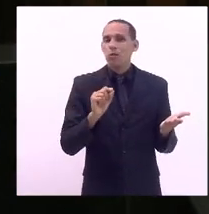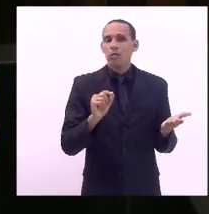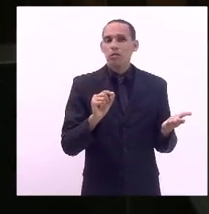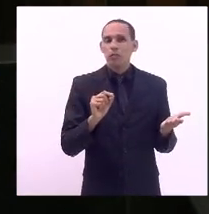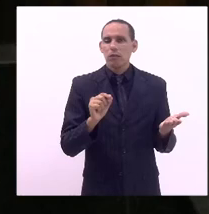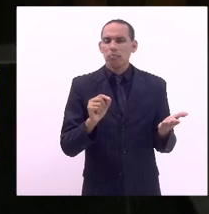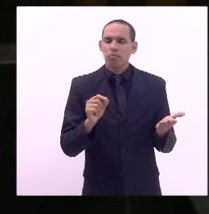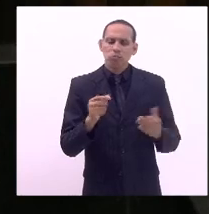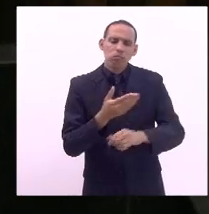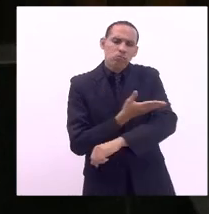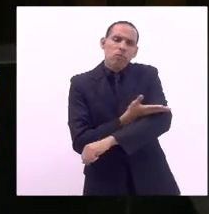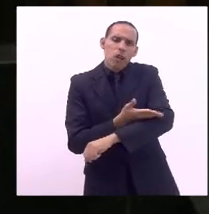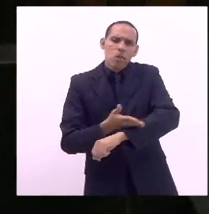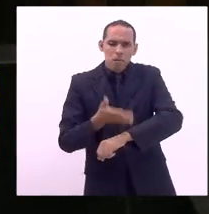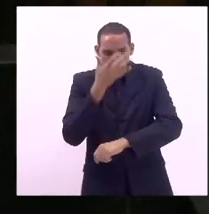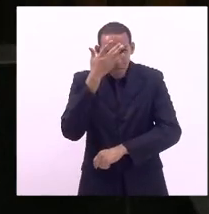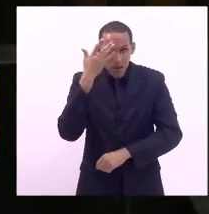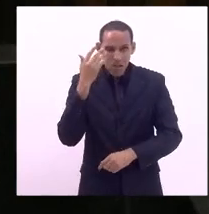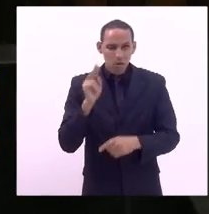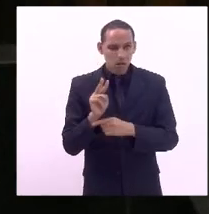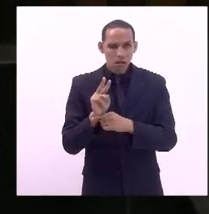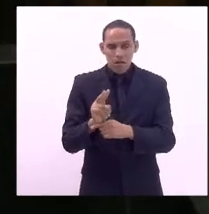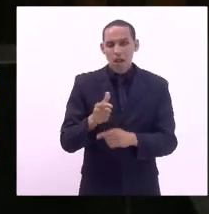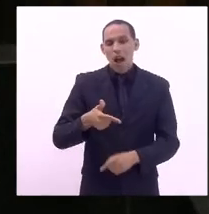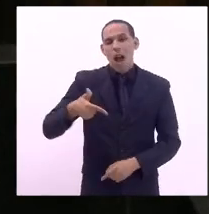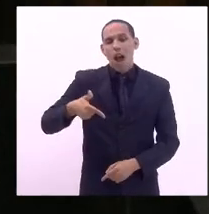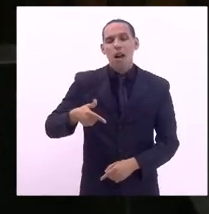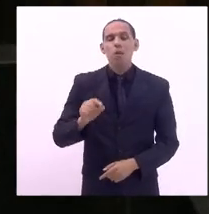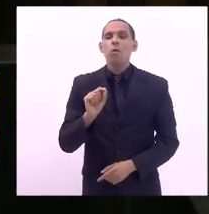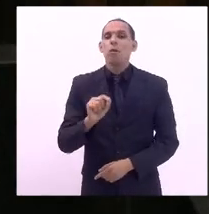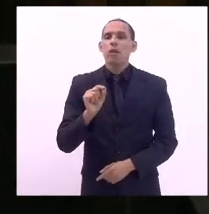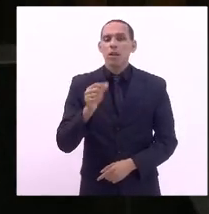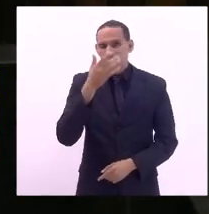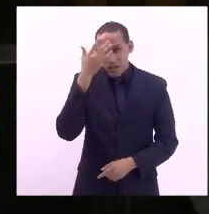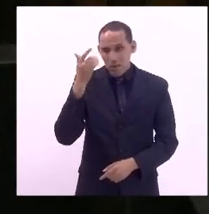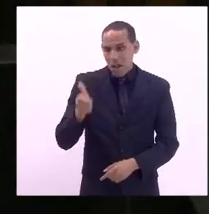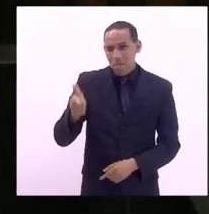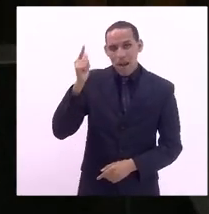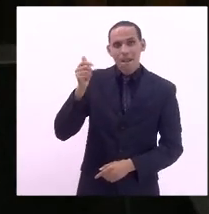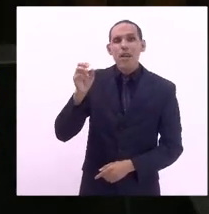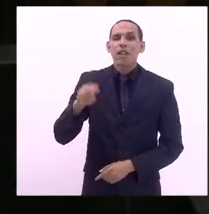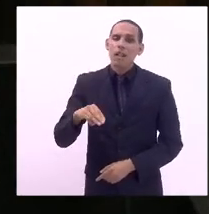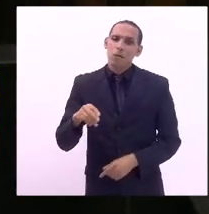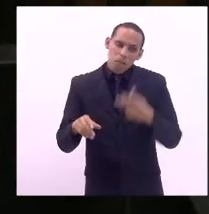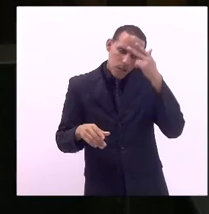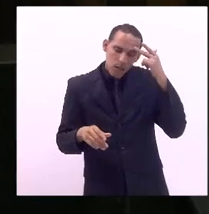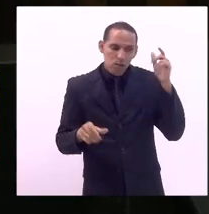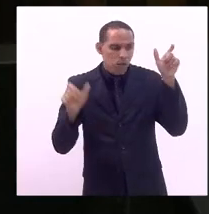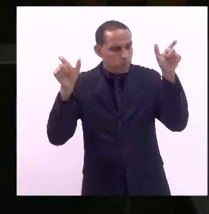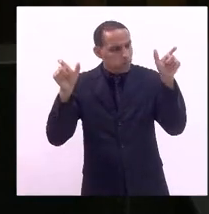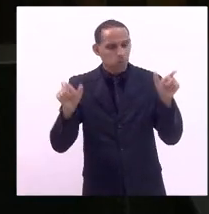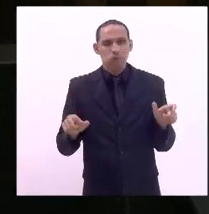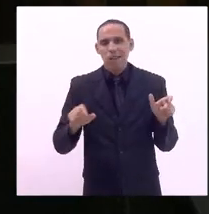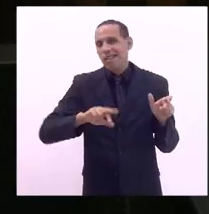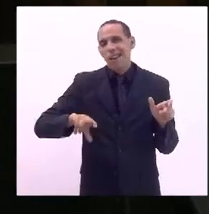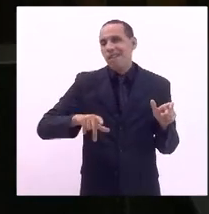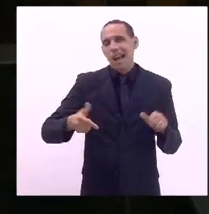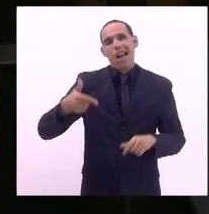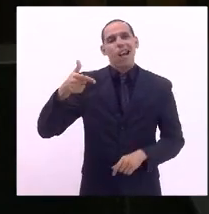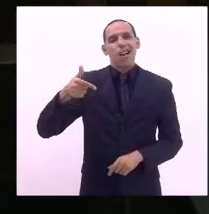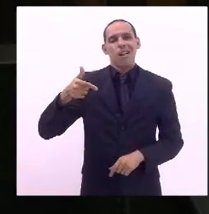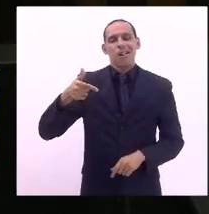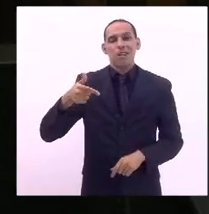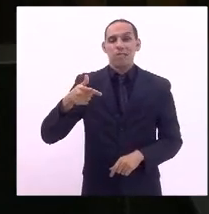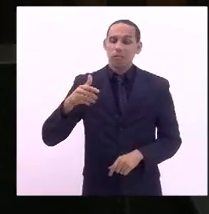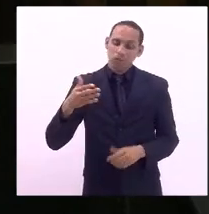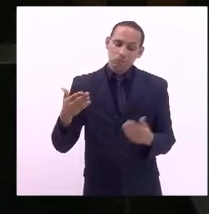que é muito comum nos defensores das armas, de que quem mata a pessoa são pessoas, não são armas.